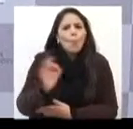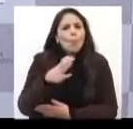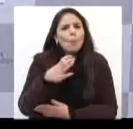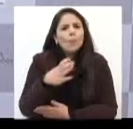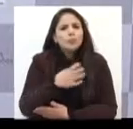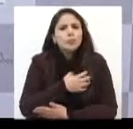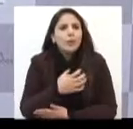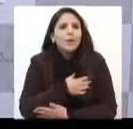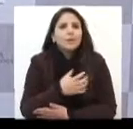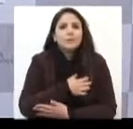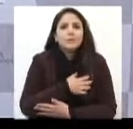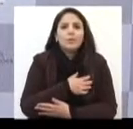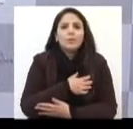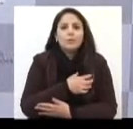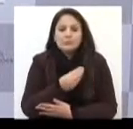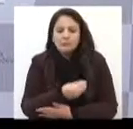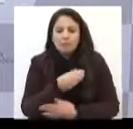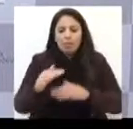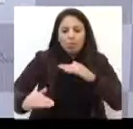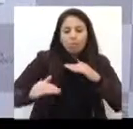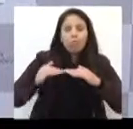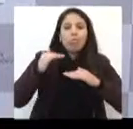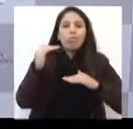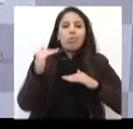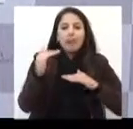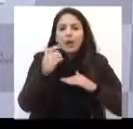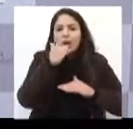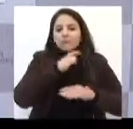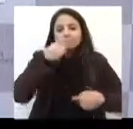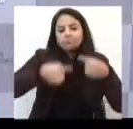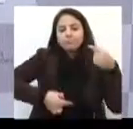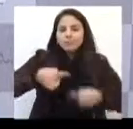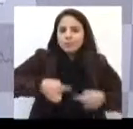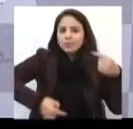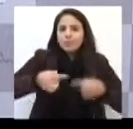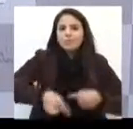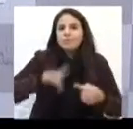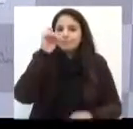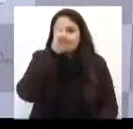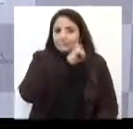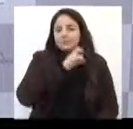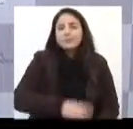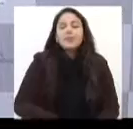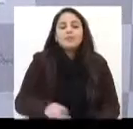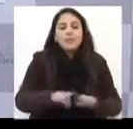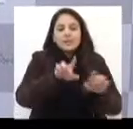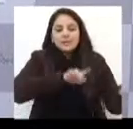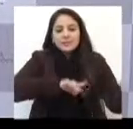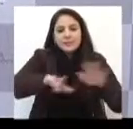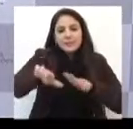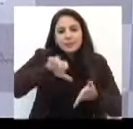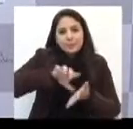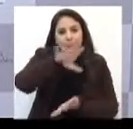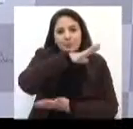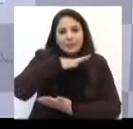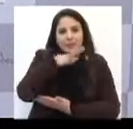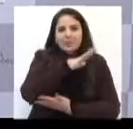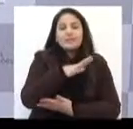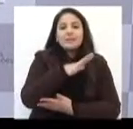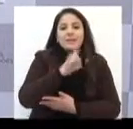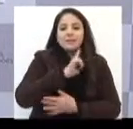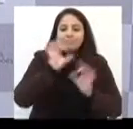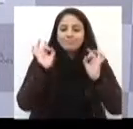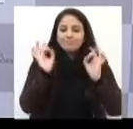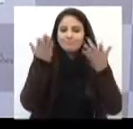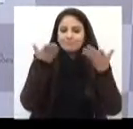nenhuma forma de vida acima da outra. Isso é um debate quente e é um debate complicado. A Semana do Meio Ambiente este ano ela tem um